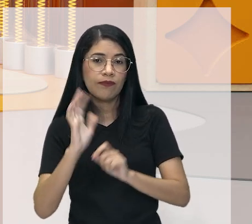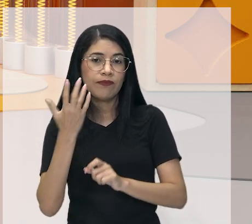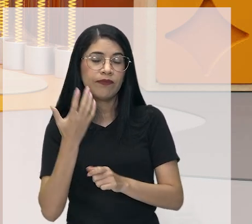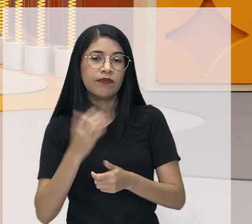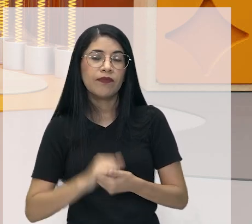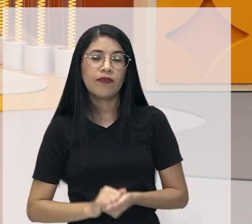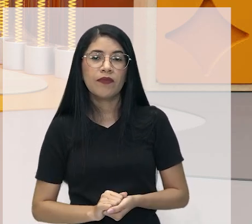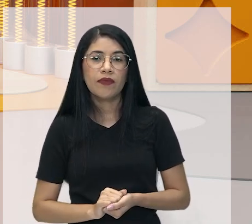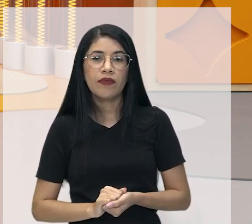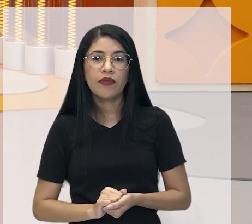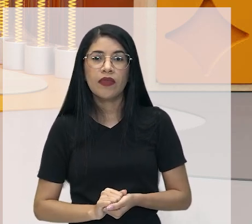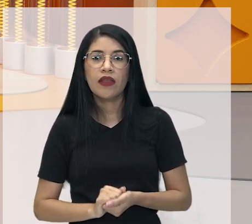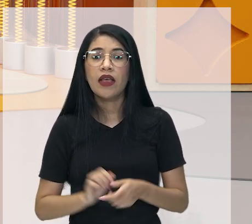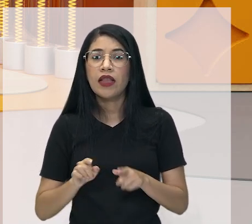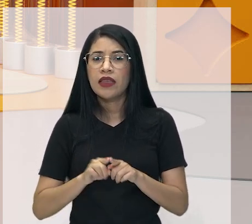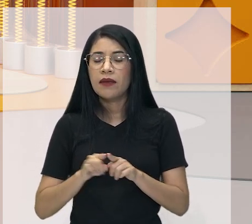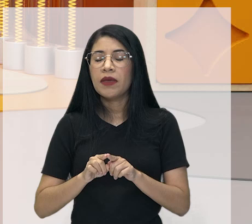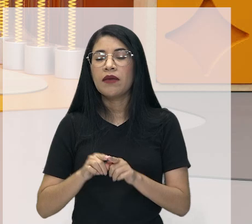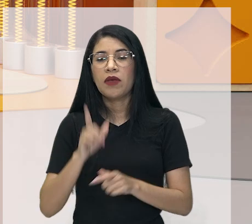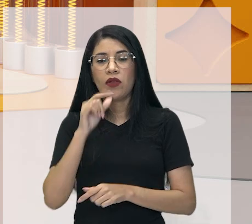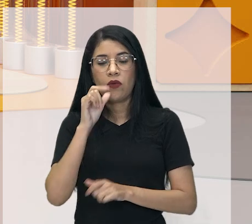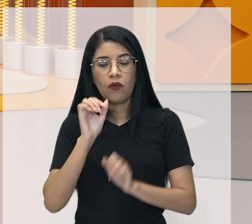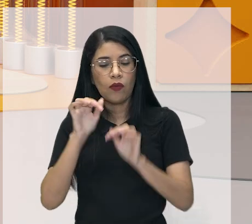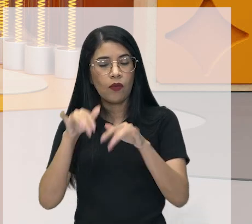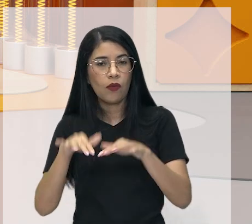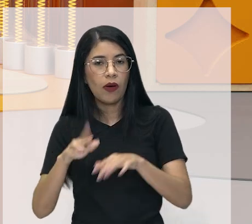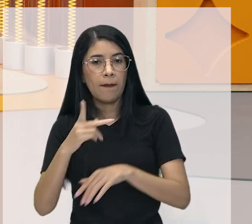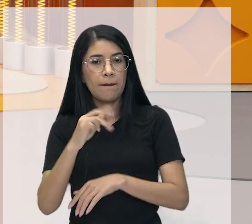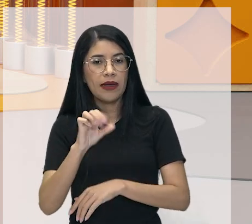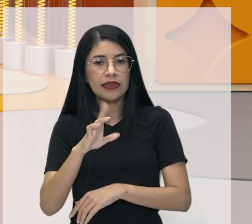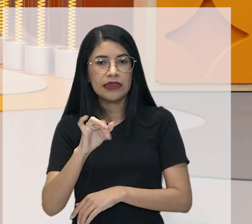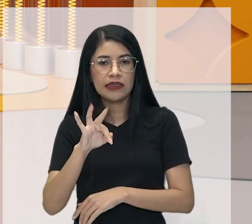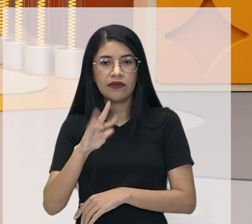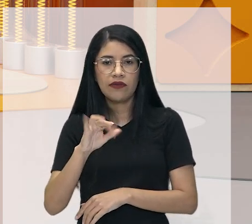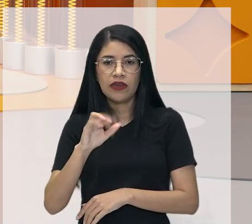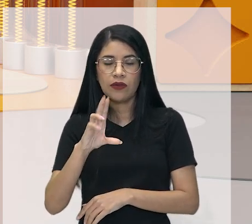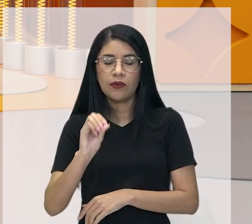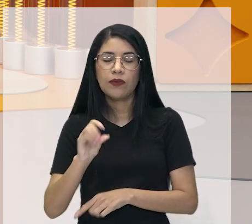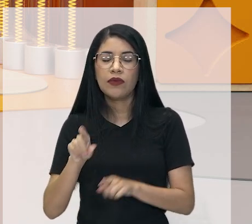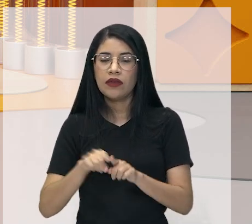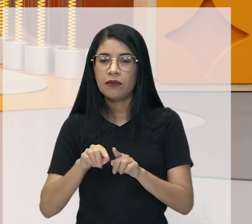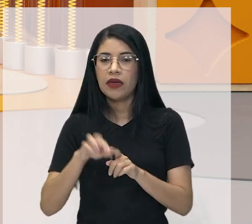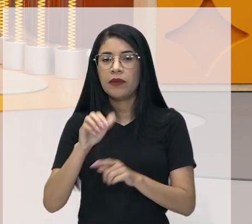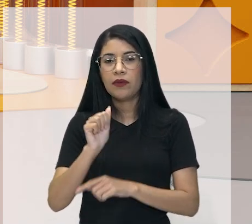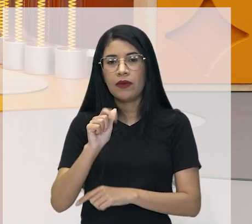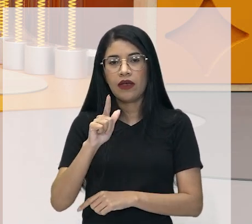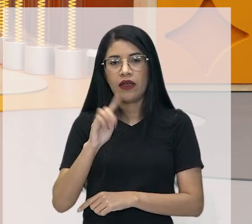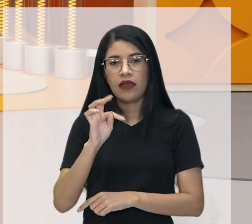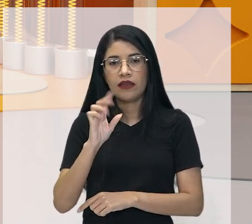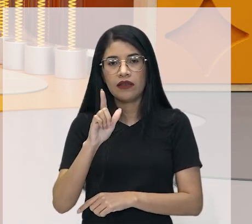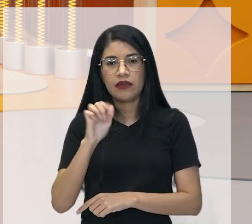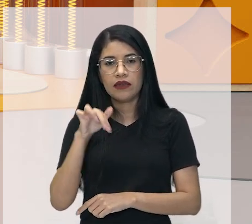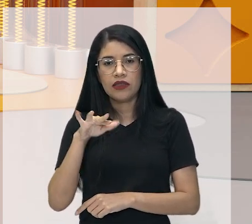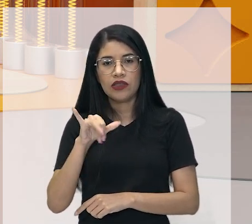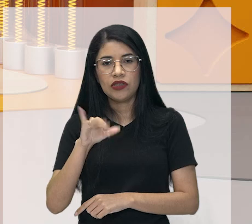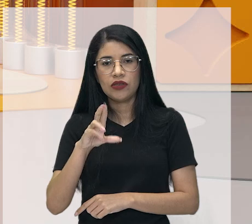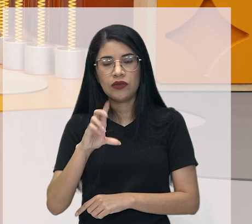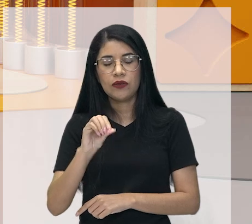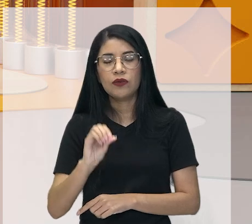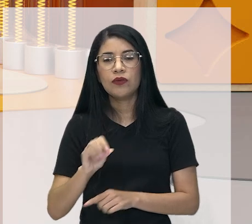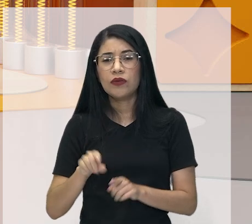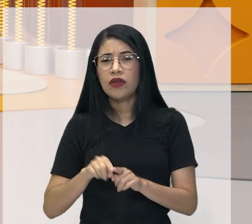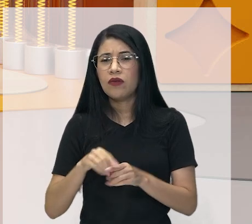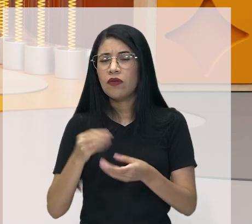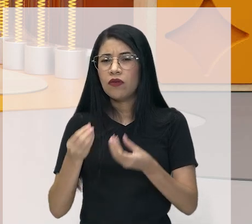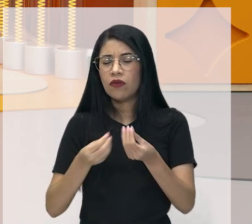são banhados tanto pelo Pacífico quanto pelo Atlântico também, e aí são, assim, em termos de corredor logístico pelo